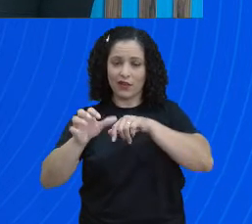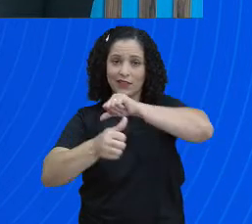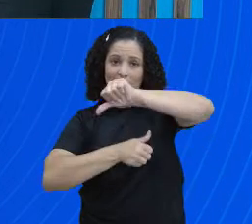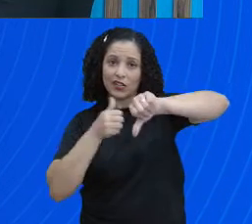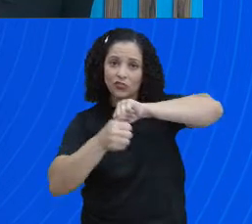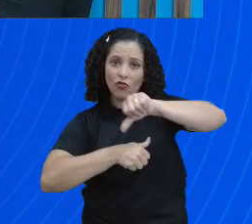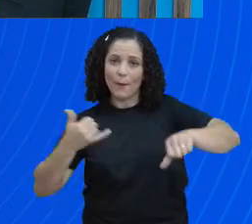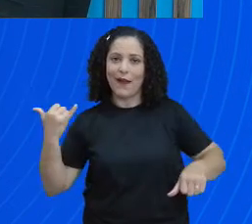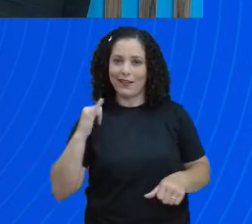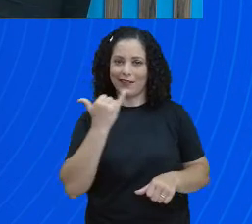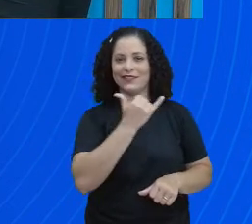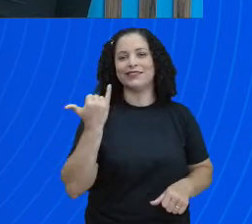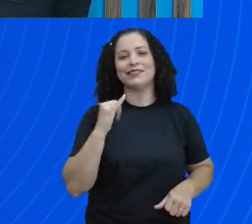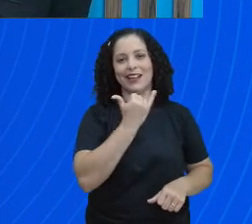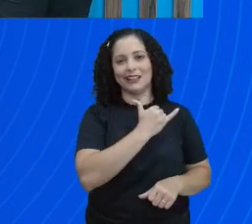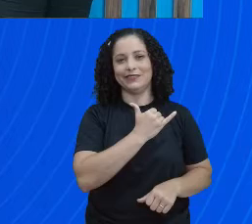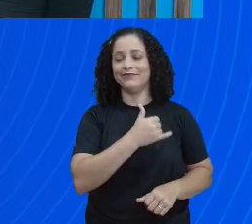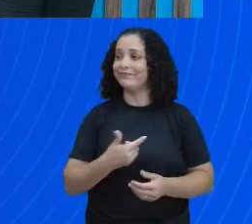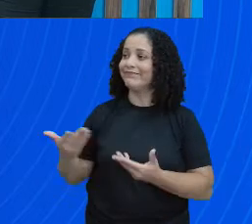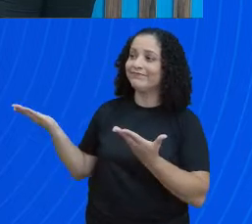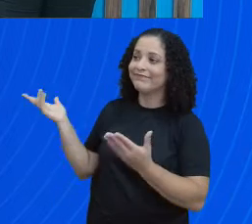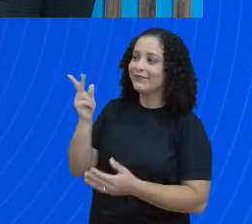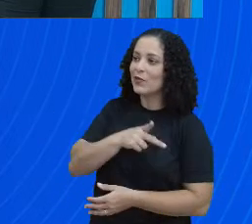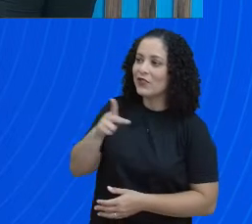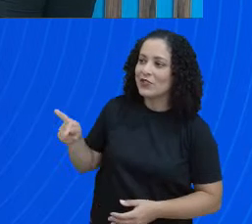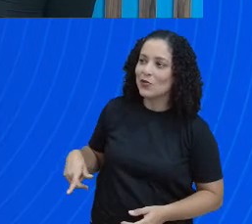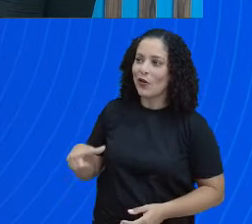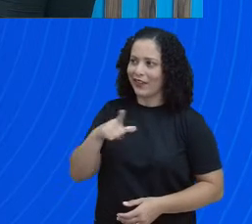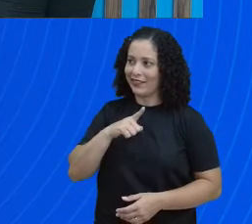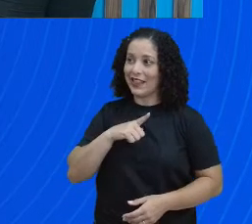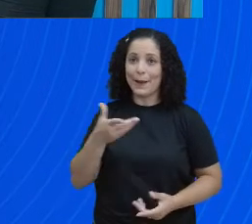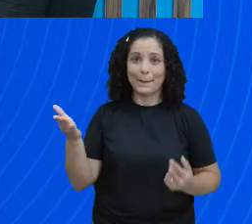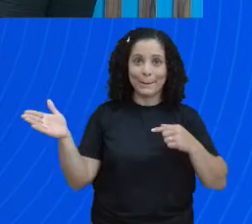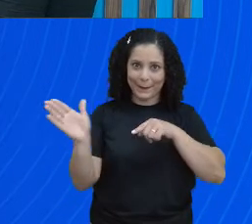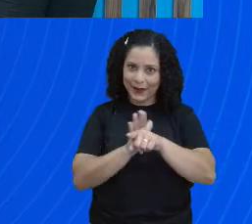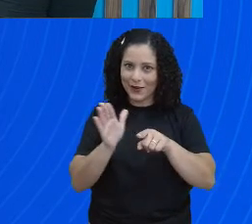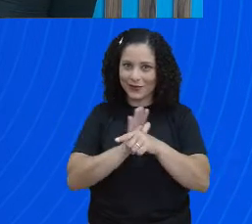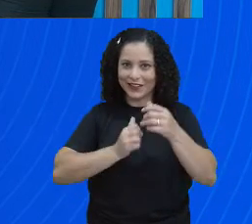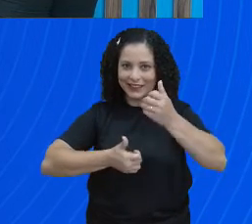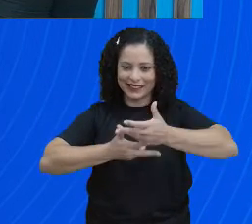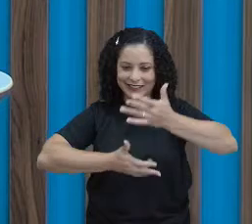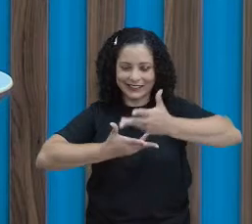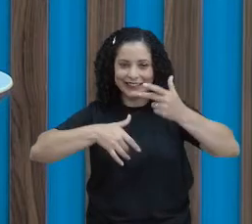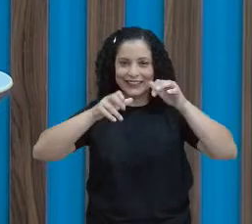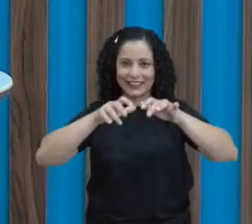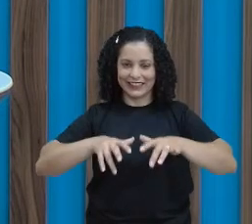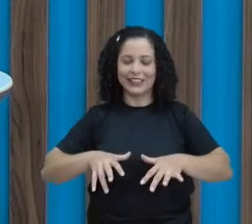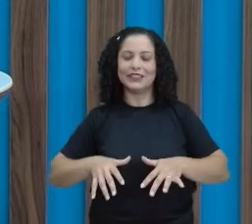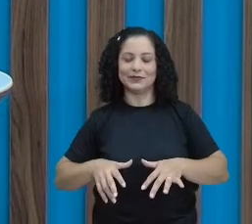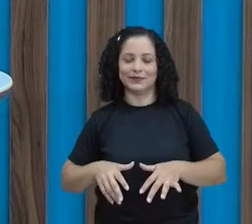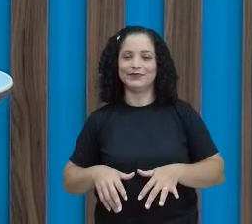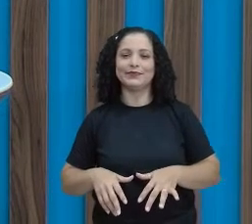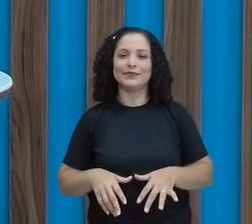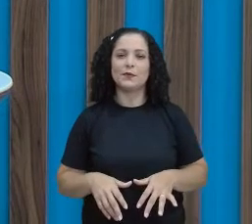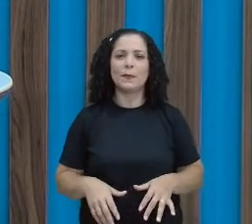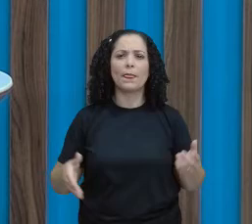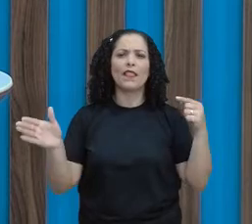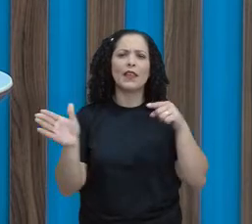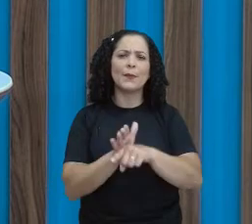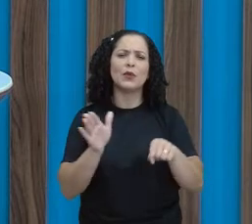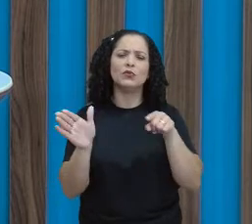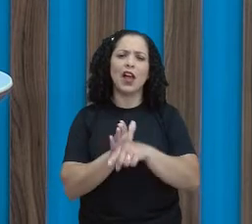elétrica. Professora Isabel. Tem pergunta aqui. Opa! Tem alunos perguntando aqui se a